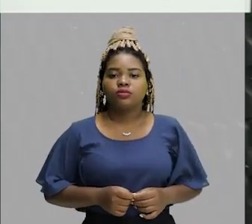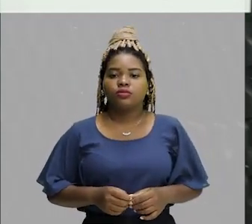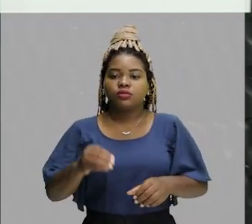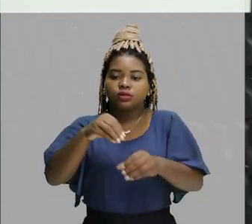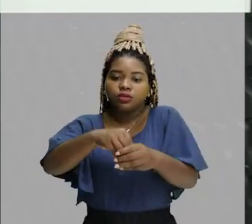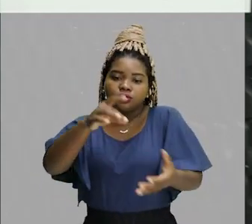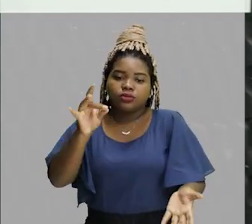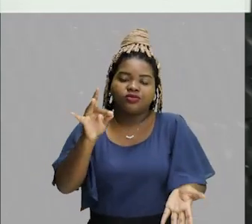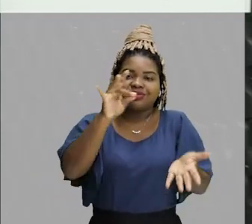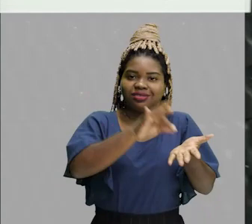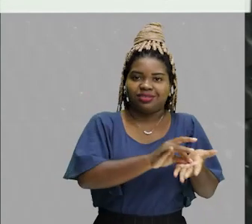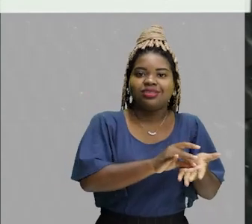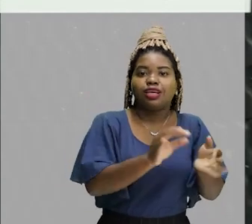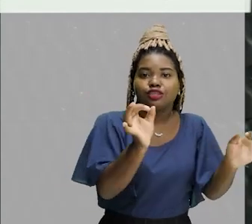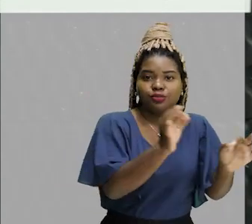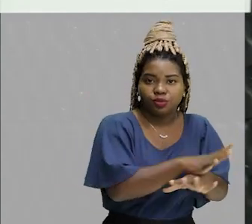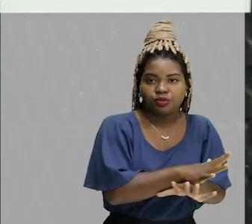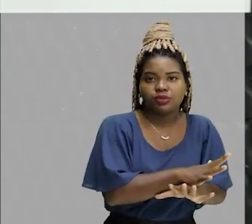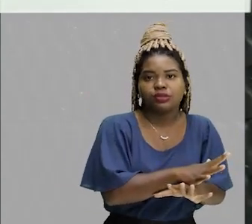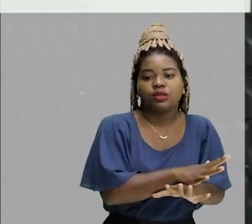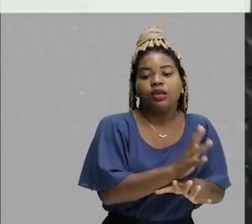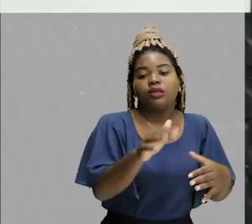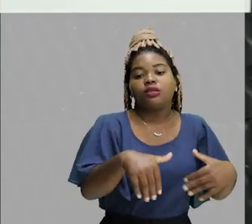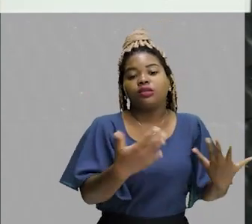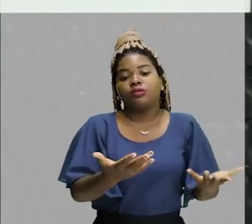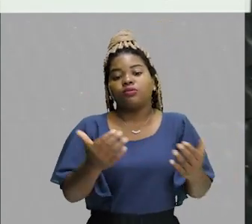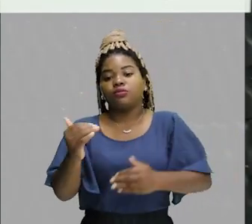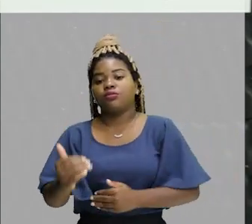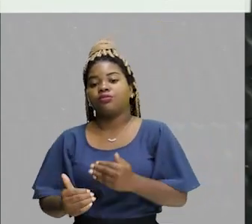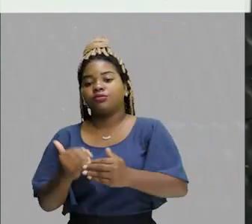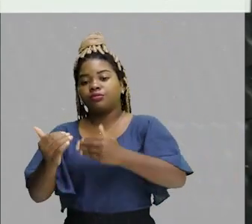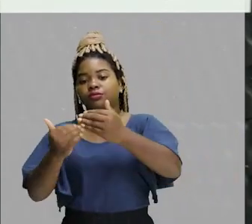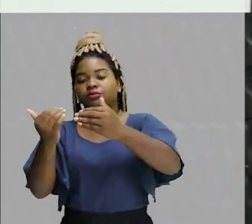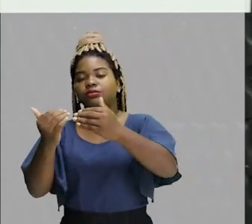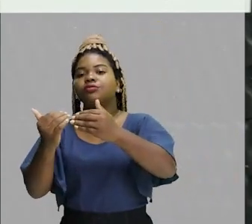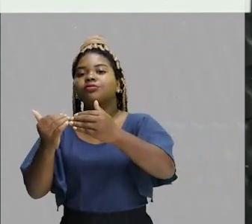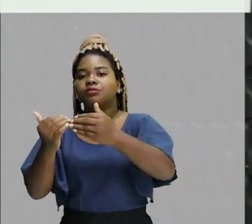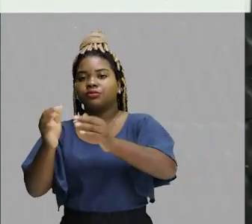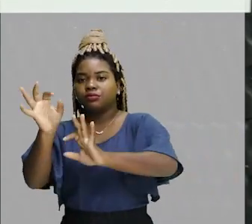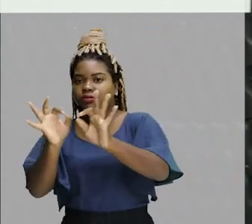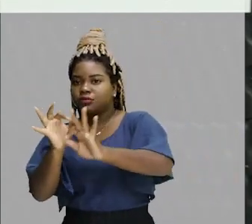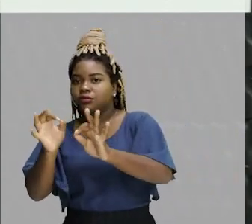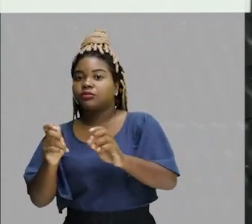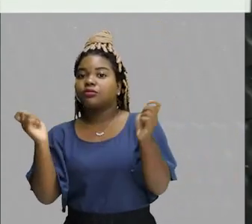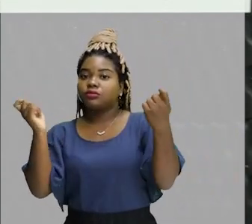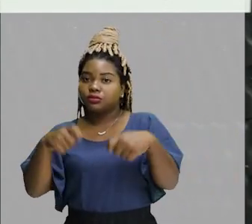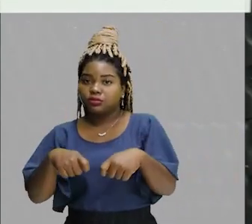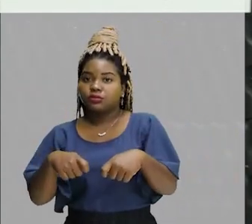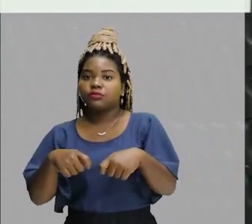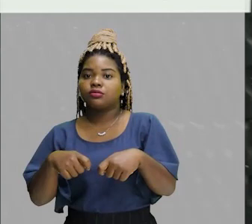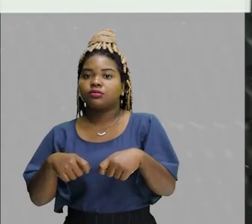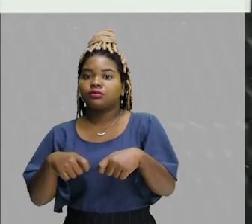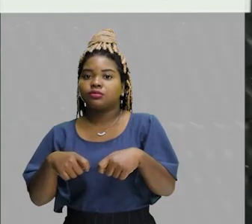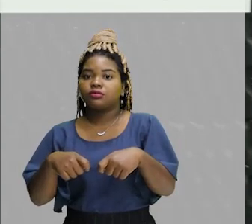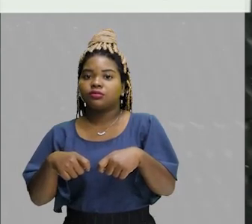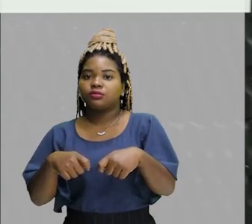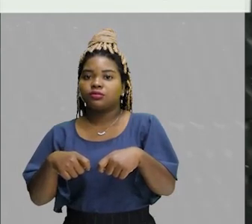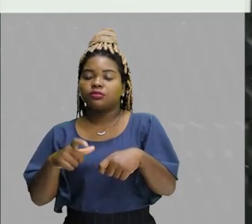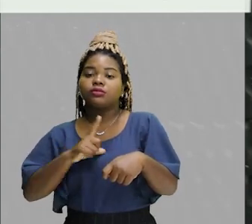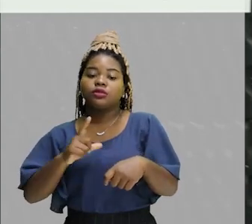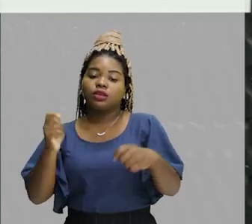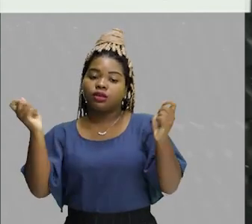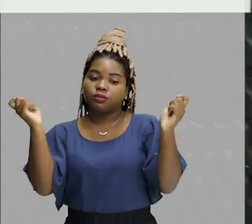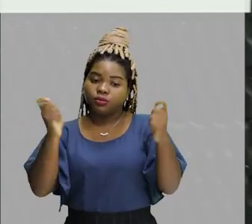esta construção e, para esta construção, eu preciso obedecer, tá, a possibilidade